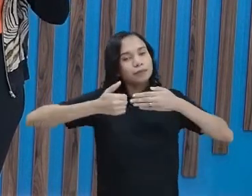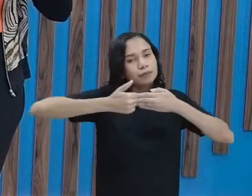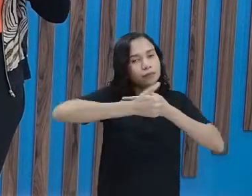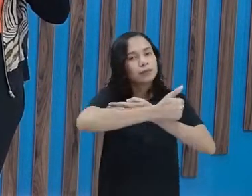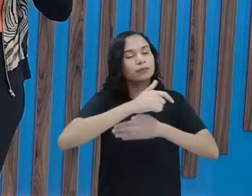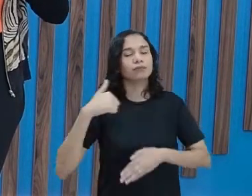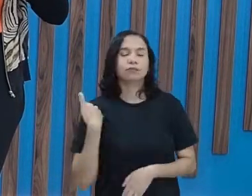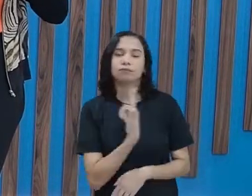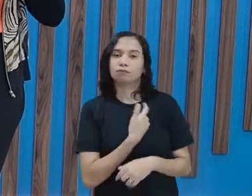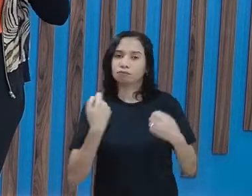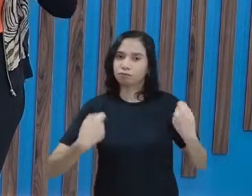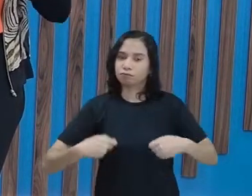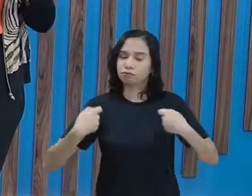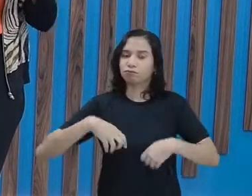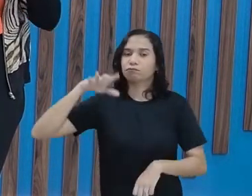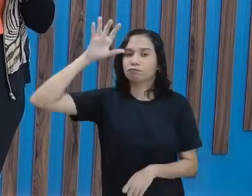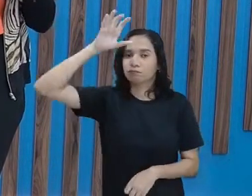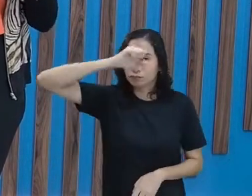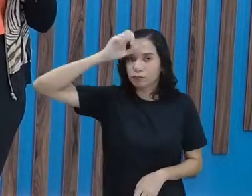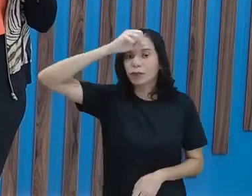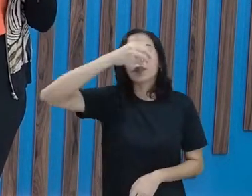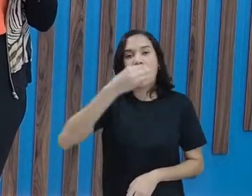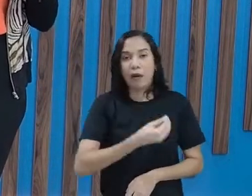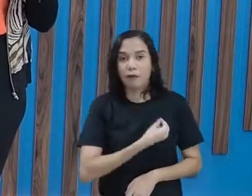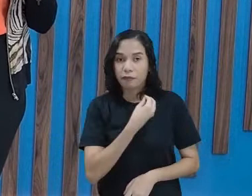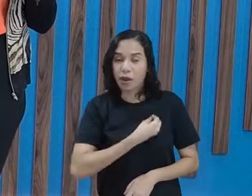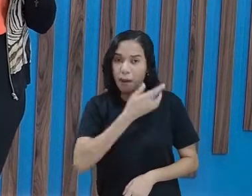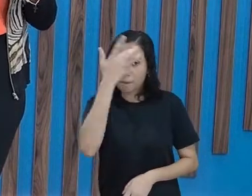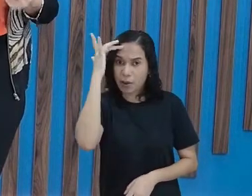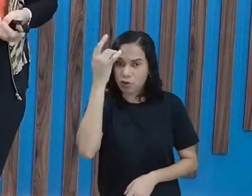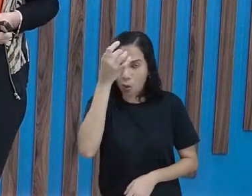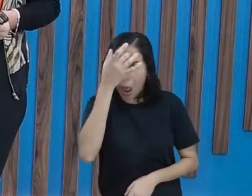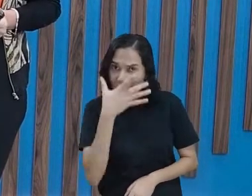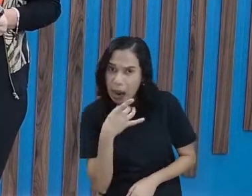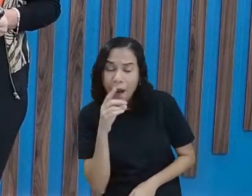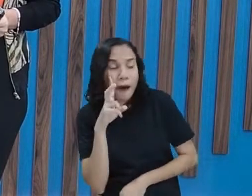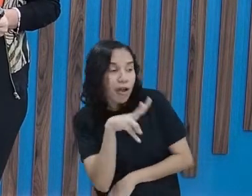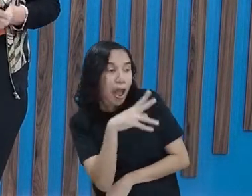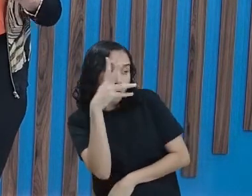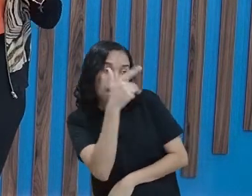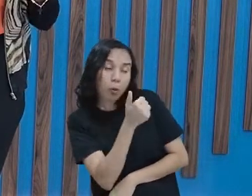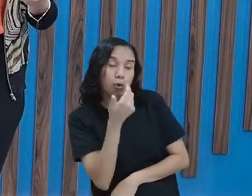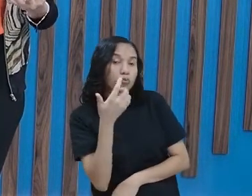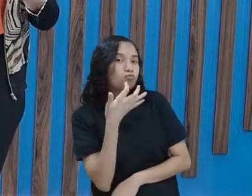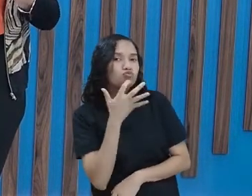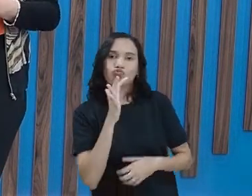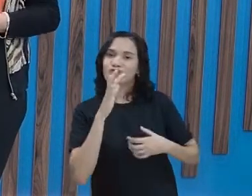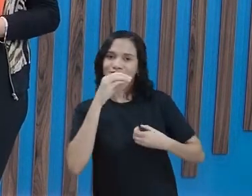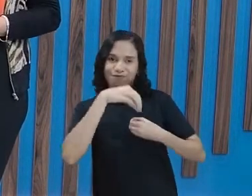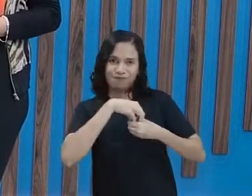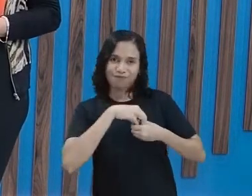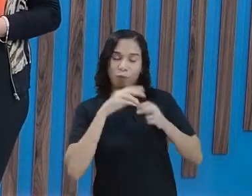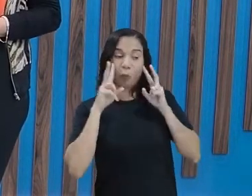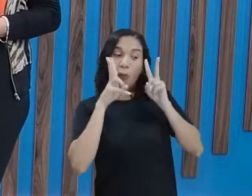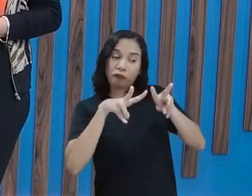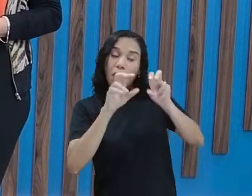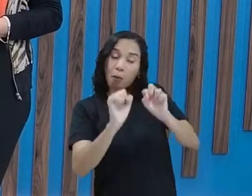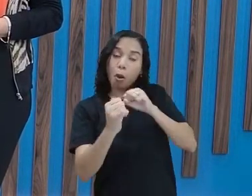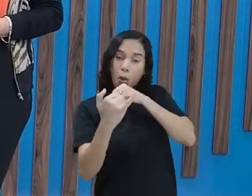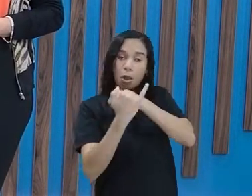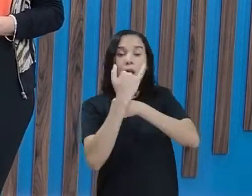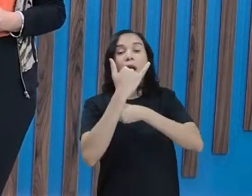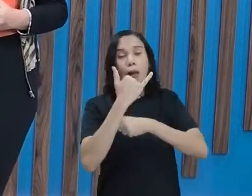gente tem que, levar para a nossa vida. Quem vê cara não vê coração. As aparências enganam, não é